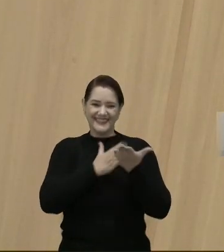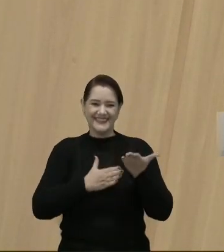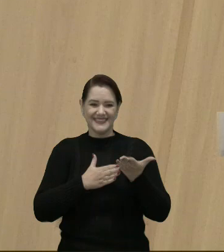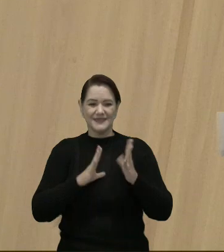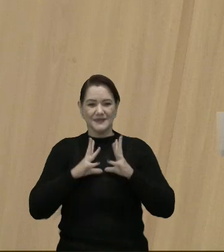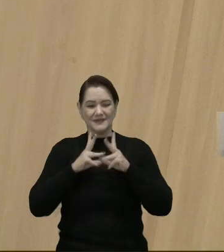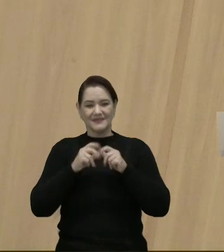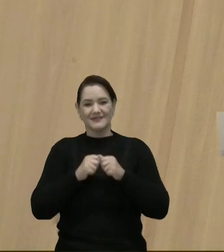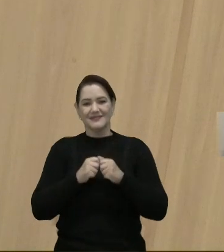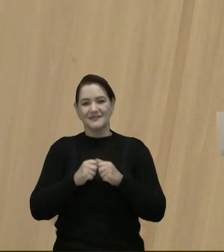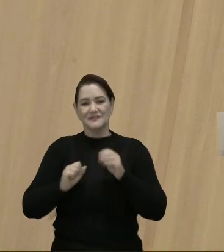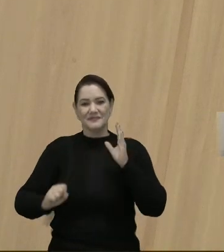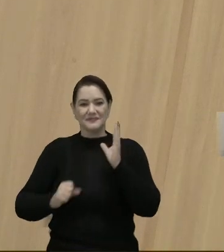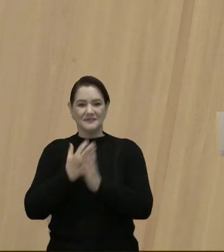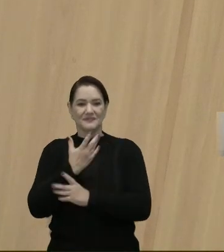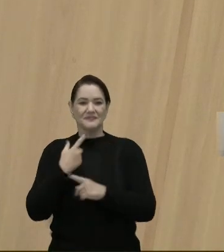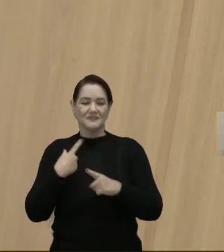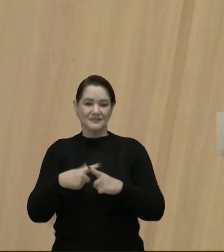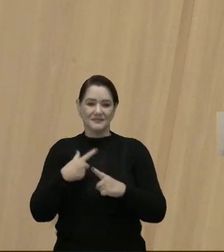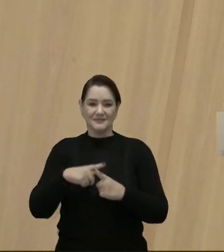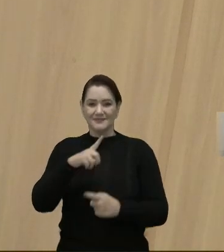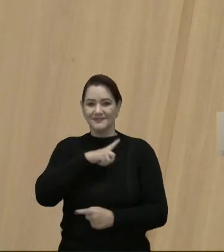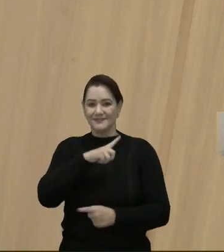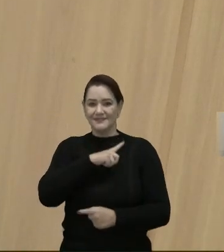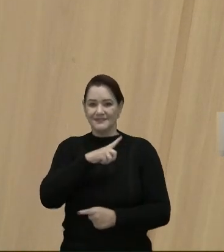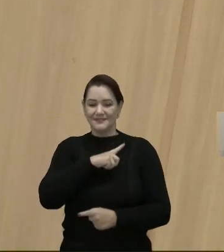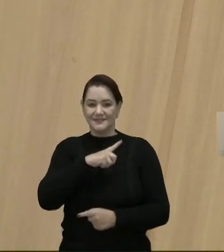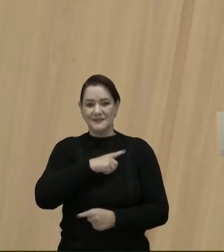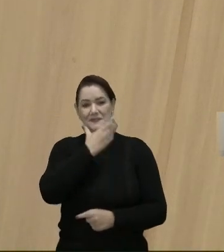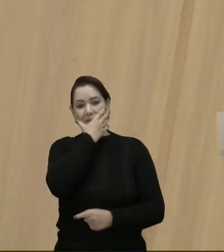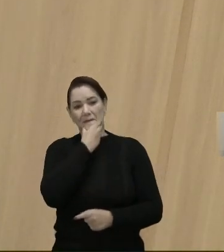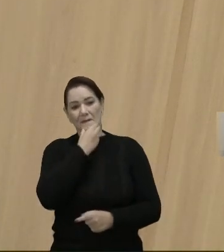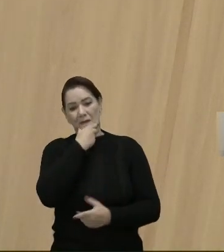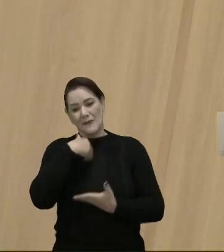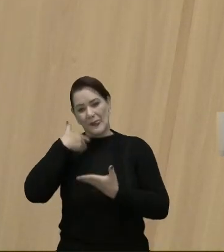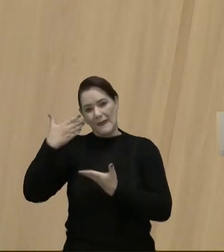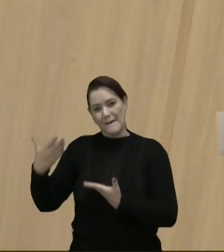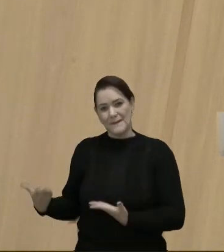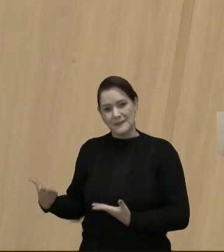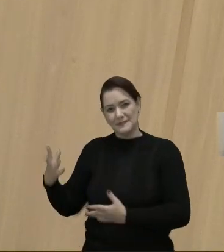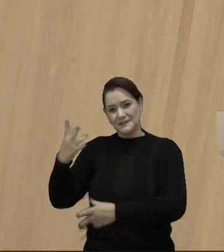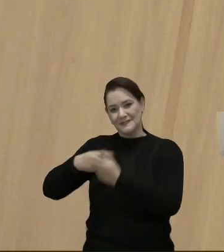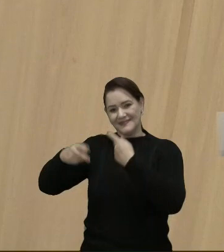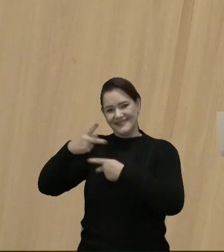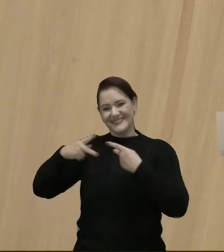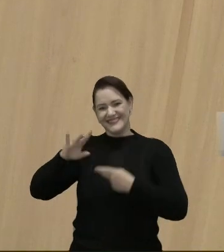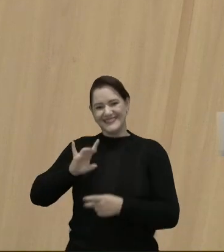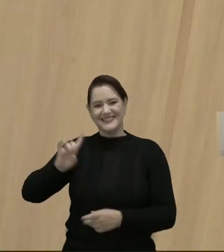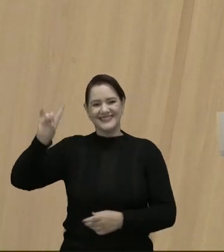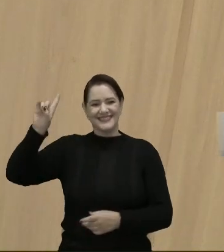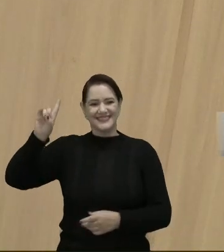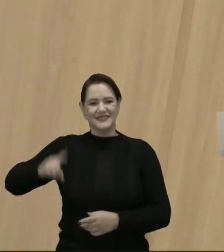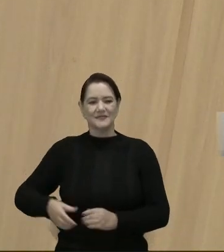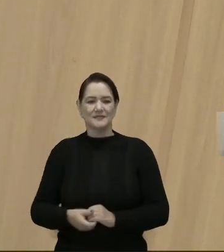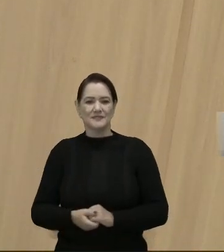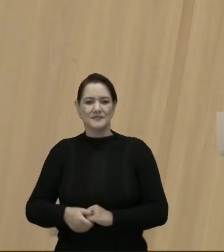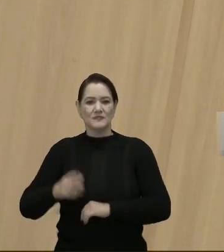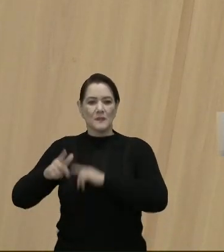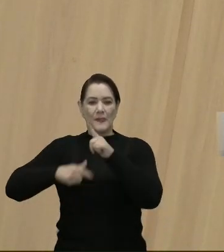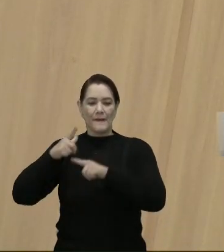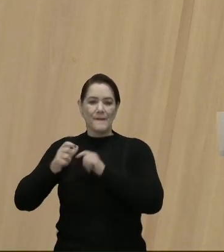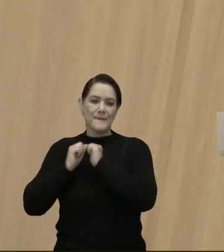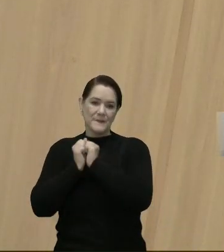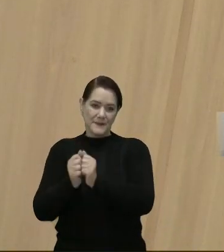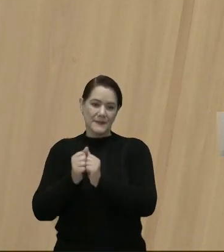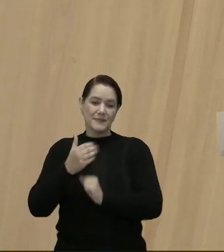tudo acontece porque eu tenho ele ao meu lado. O presentinho de Deus. Então, nós trabalhamos junto,